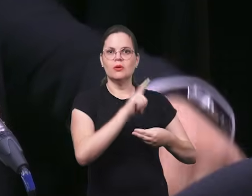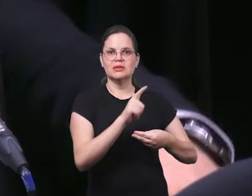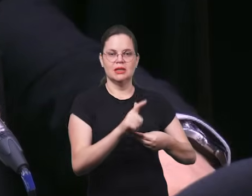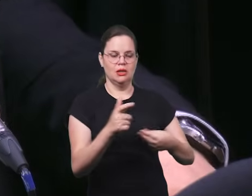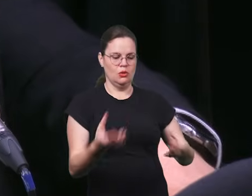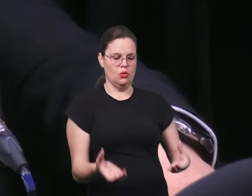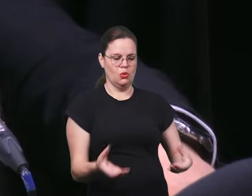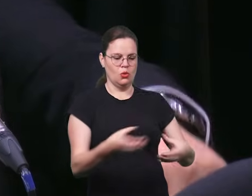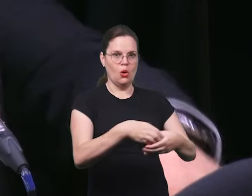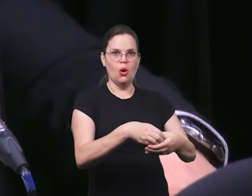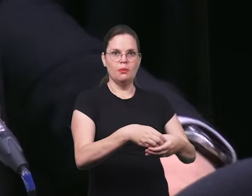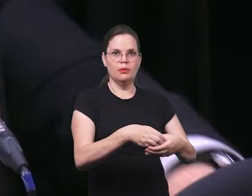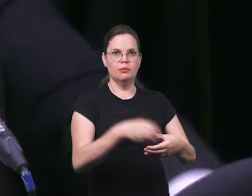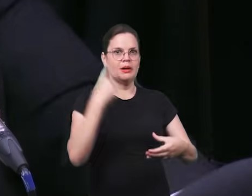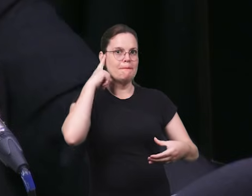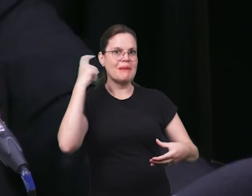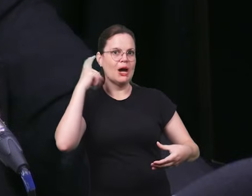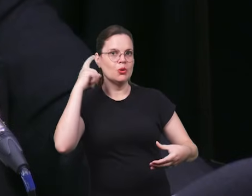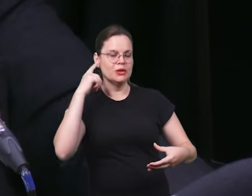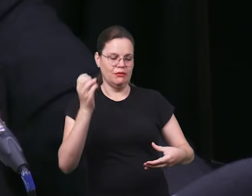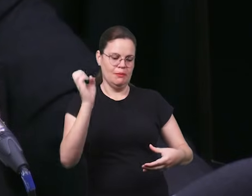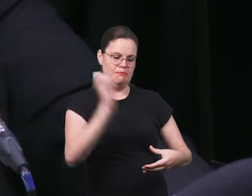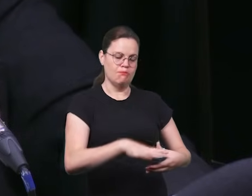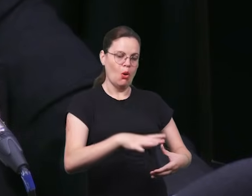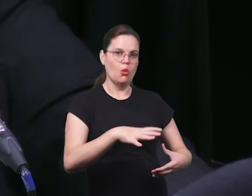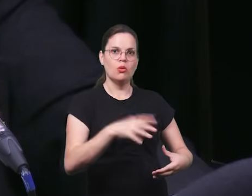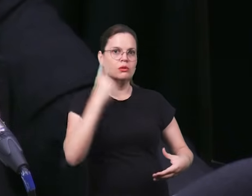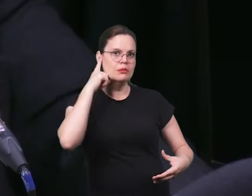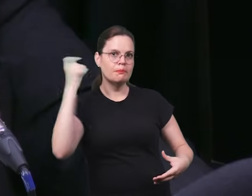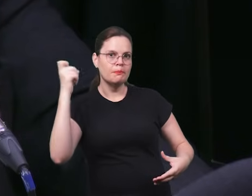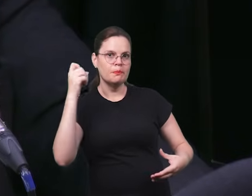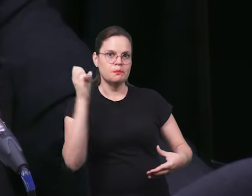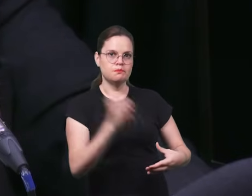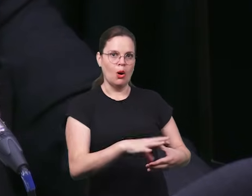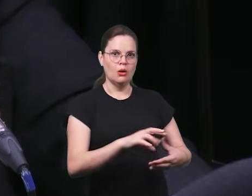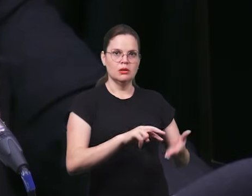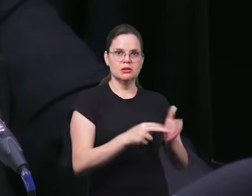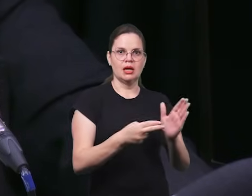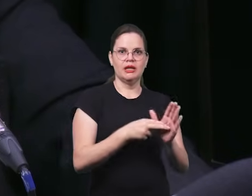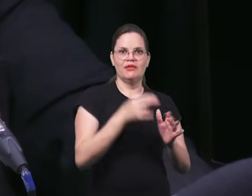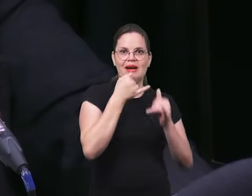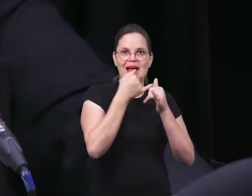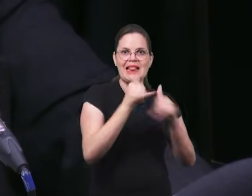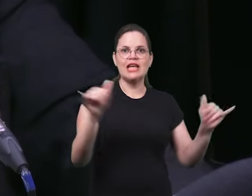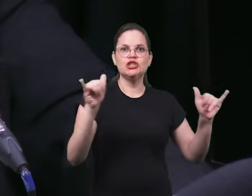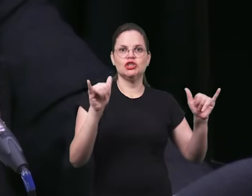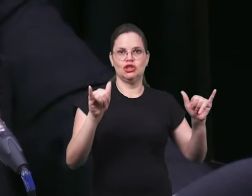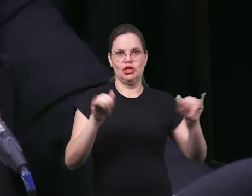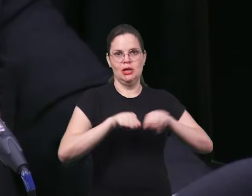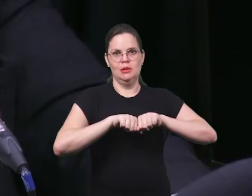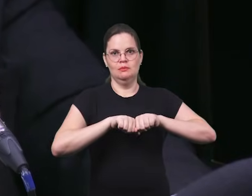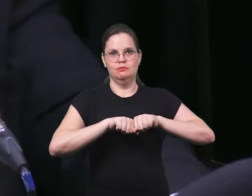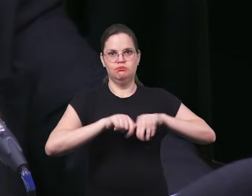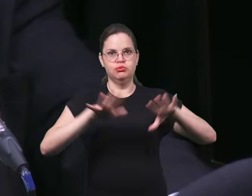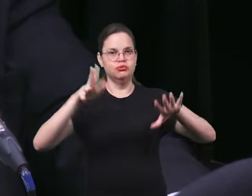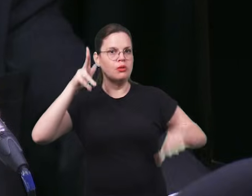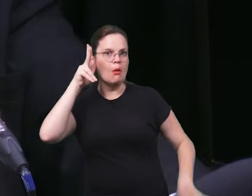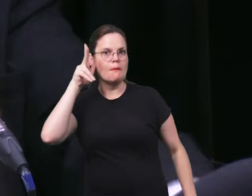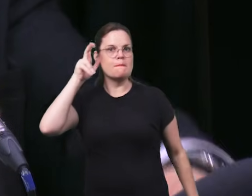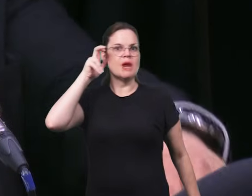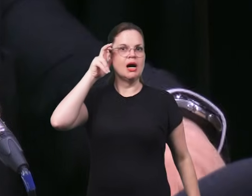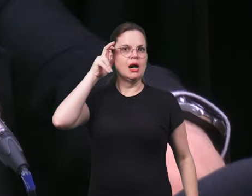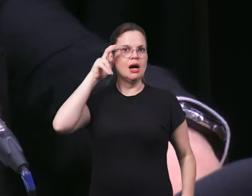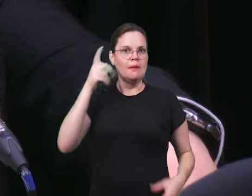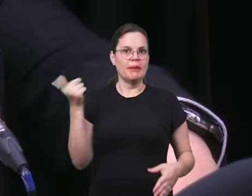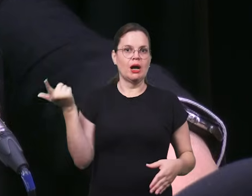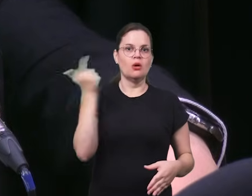fez um barulho quando caiu, você ouviu, ó, caiu alguma coisa, não é isso? Aquele barulho é uma energia dissipada que entrou dentro do meu ouvido. Para